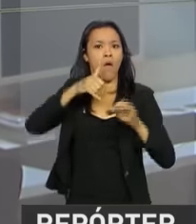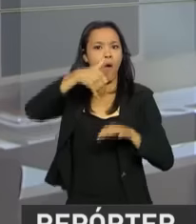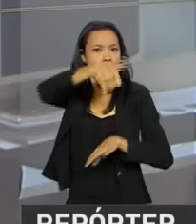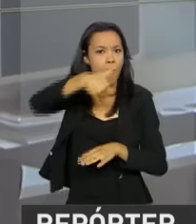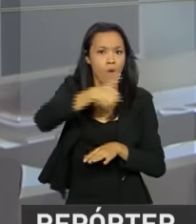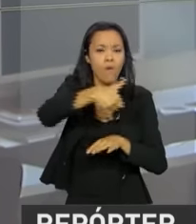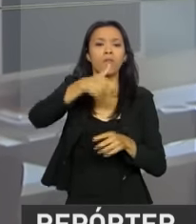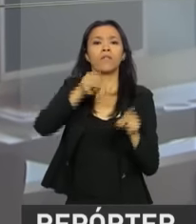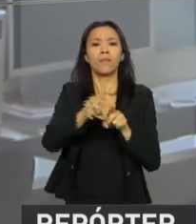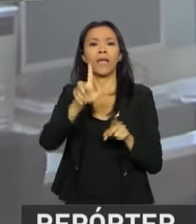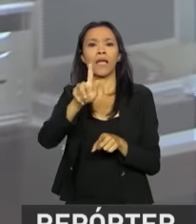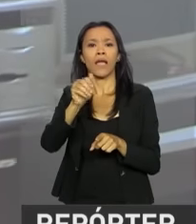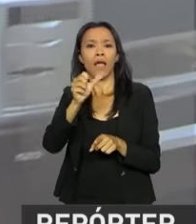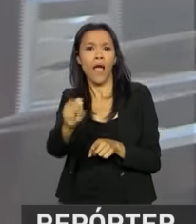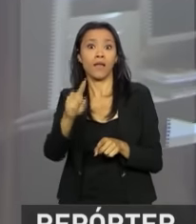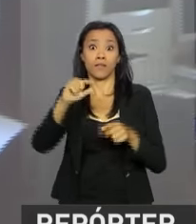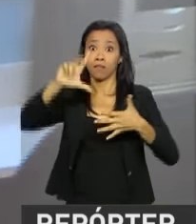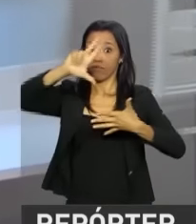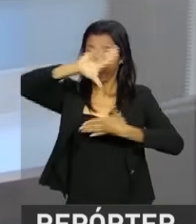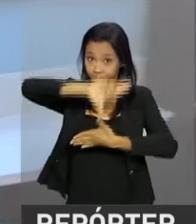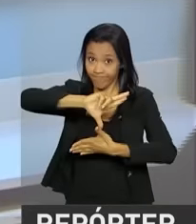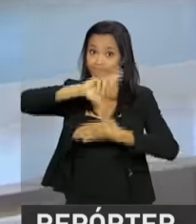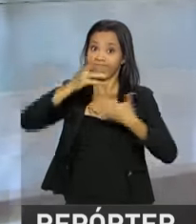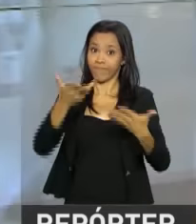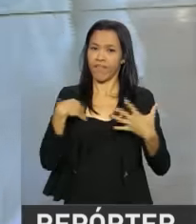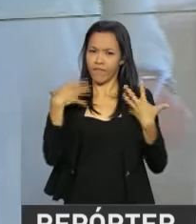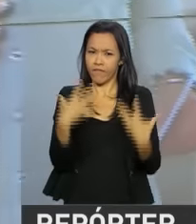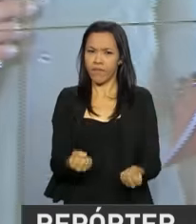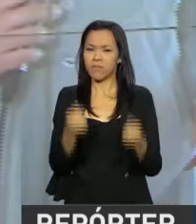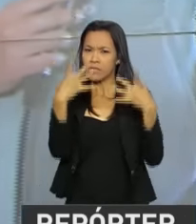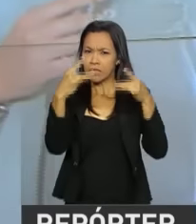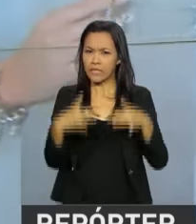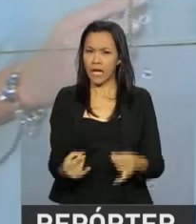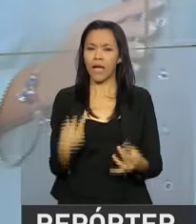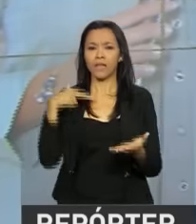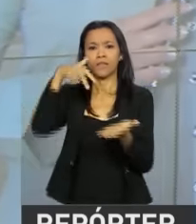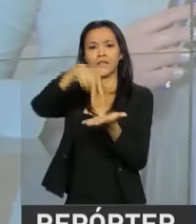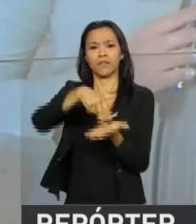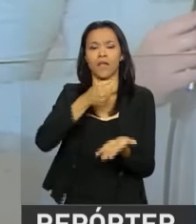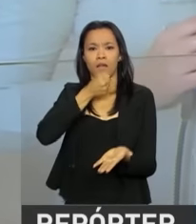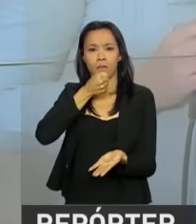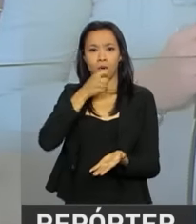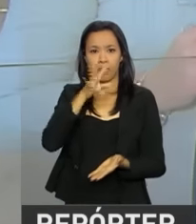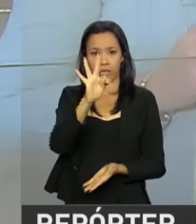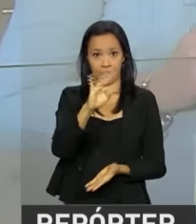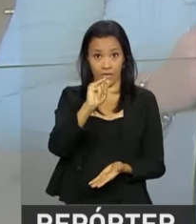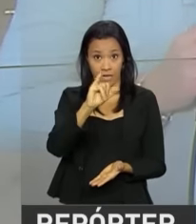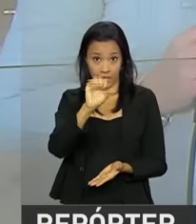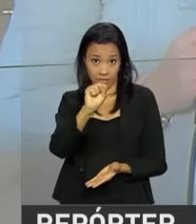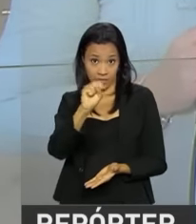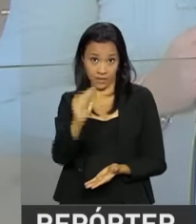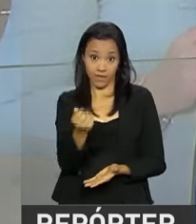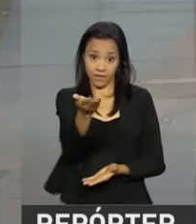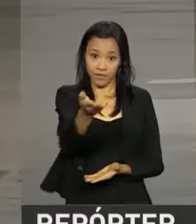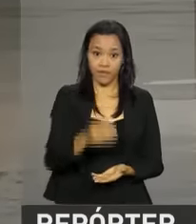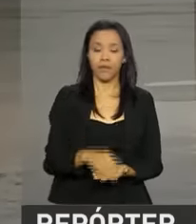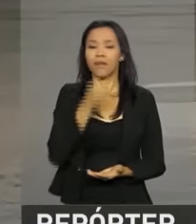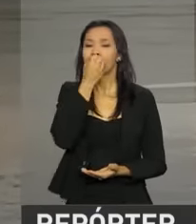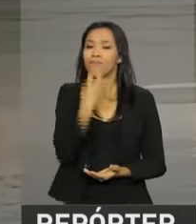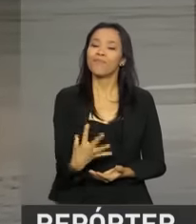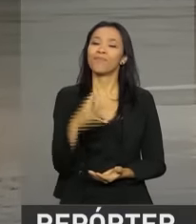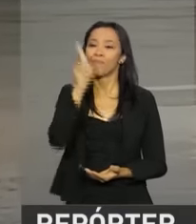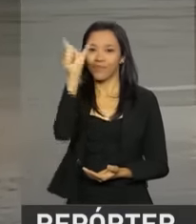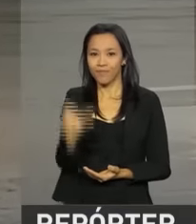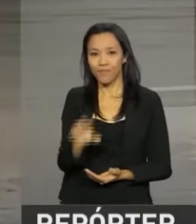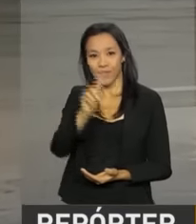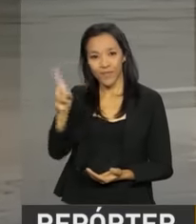Latina. Vamos saber os detalhes ao vivo com Thaísa Dias, que está no Palácio Planalto. Oi, Thaísa, bom dia para você. Bom dia, Renata. Bom dia a